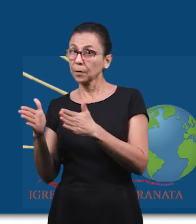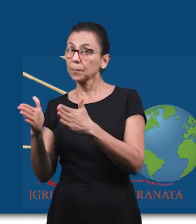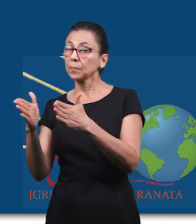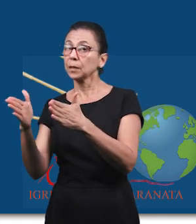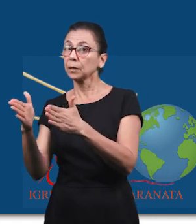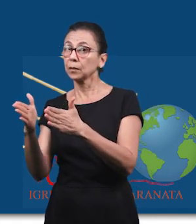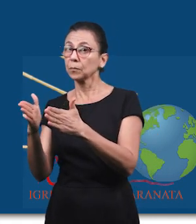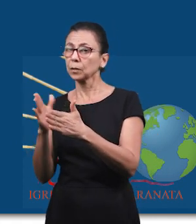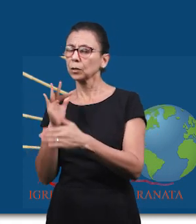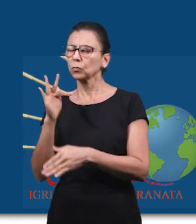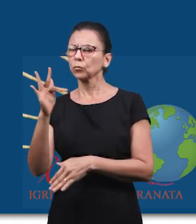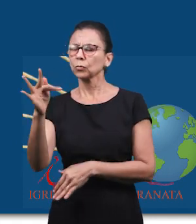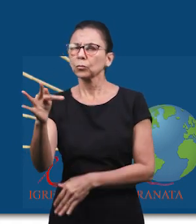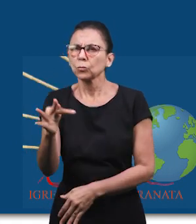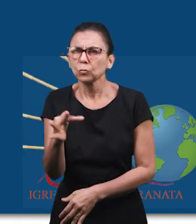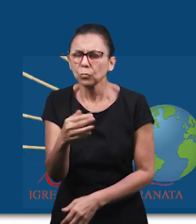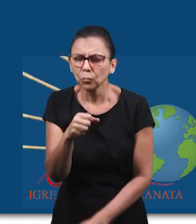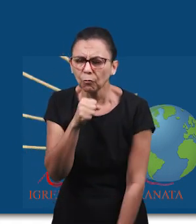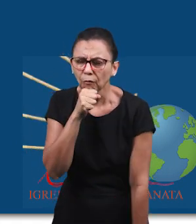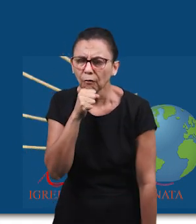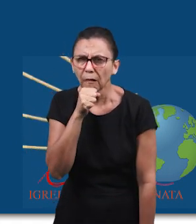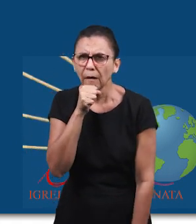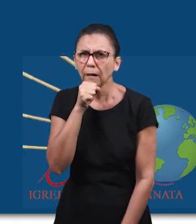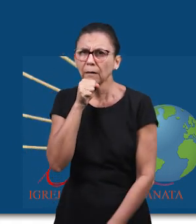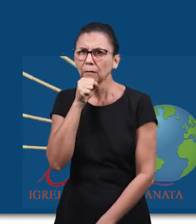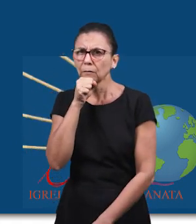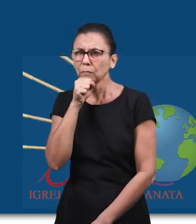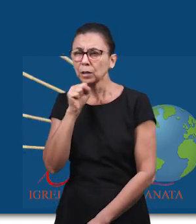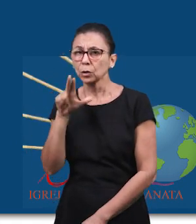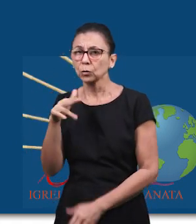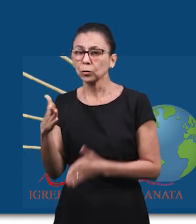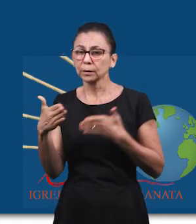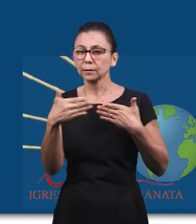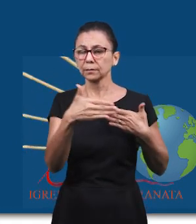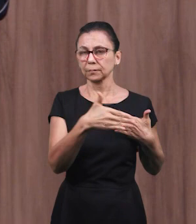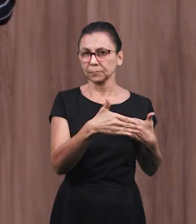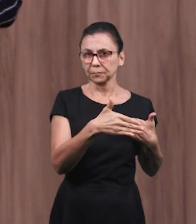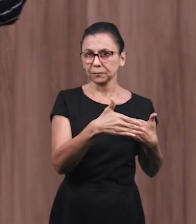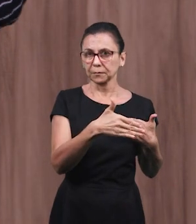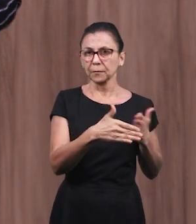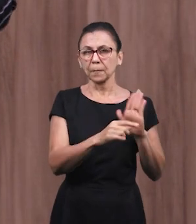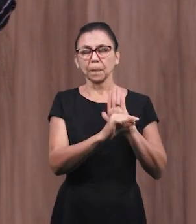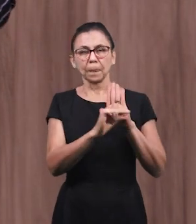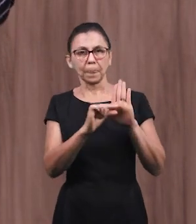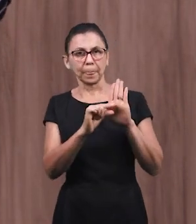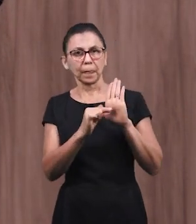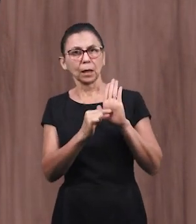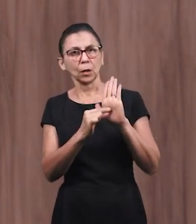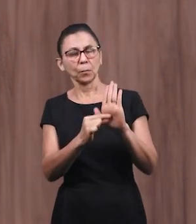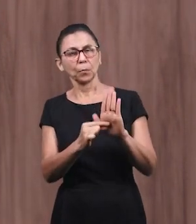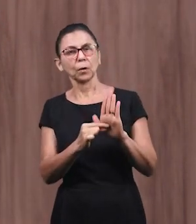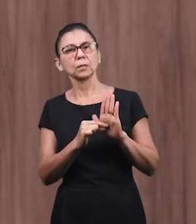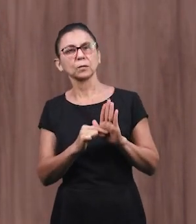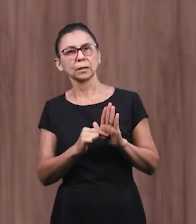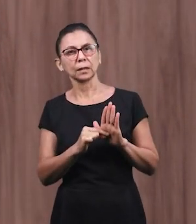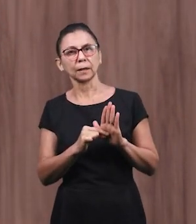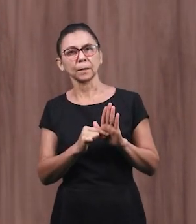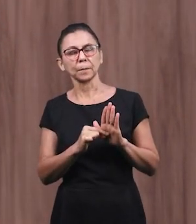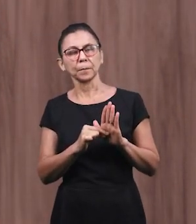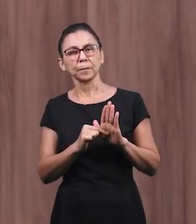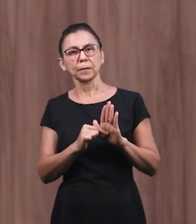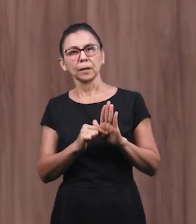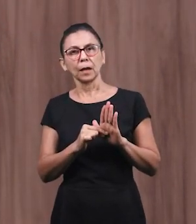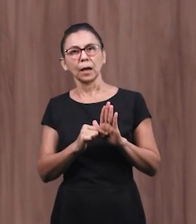e até quando envelhecer, não se desviará dele. Esse versículo nos convoca a seguir